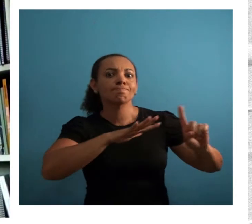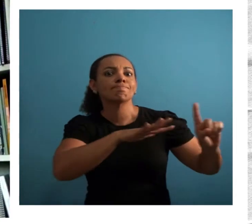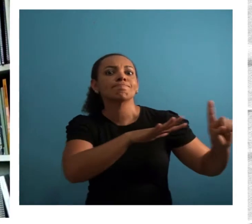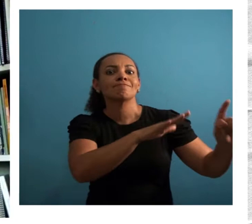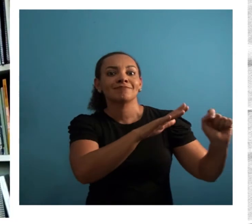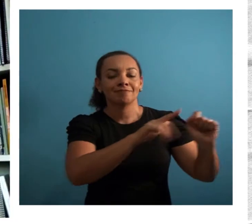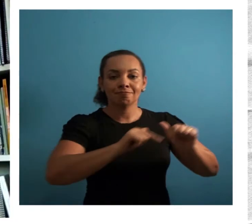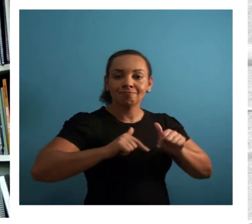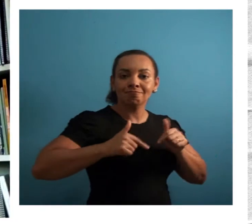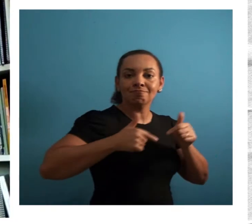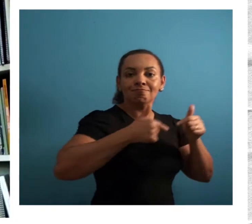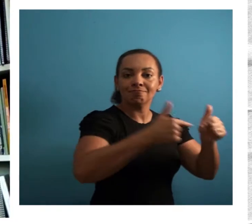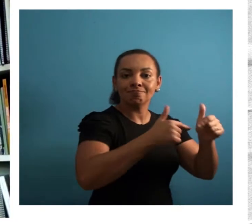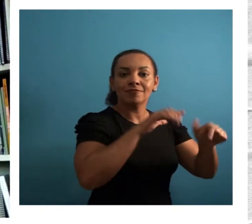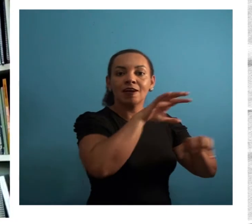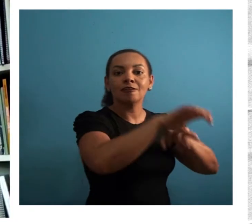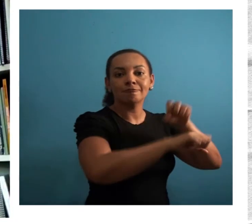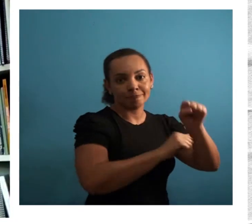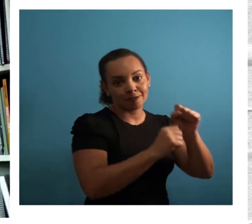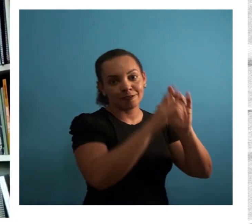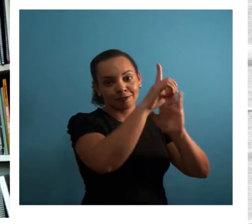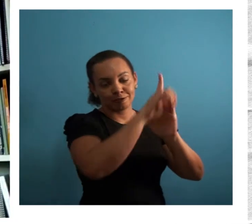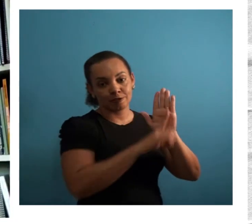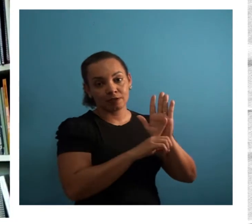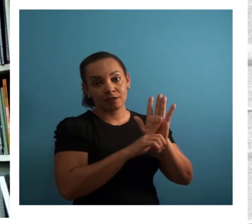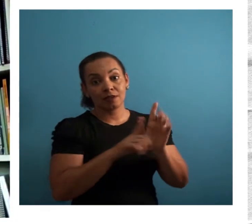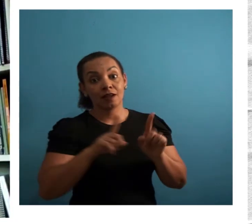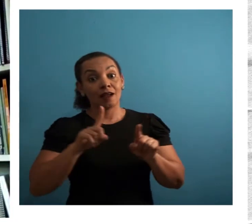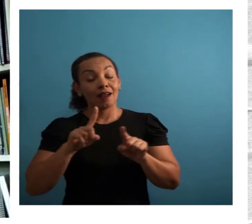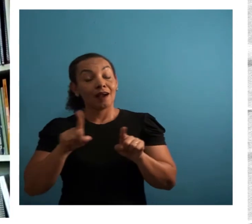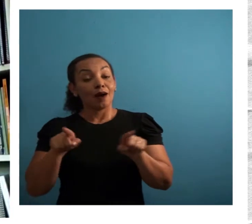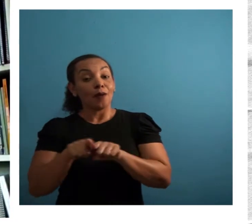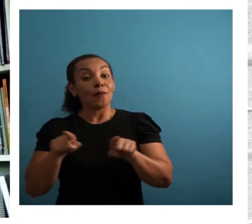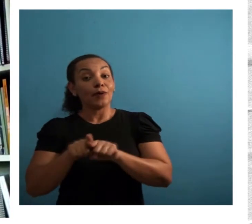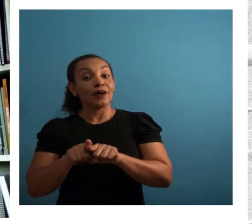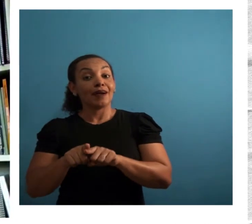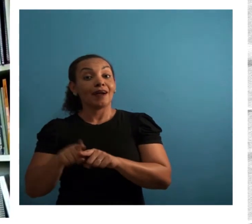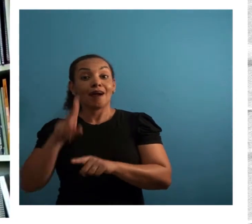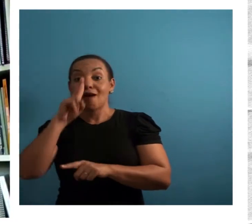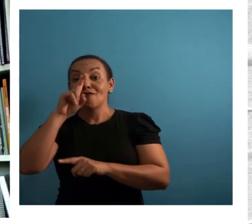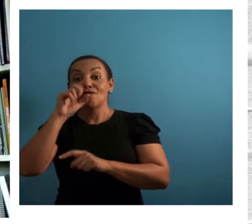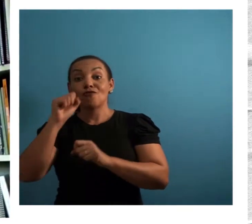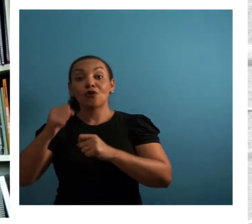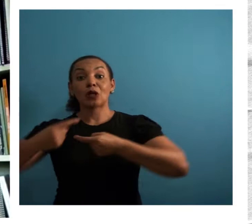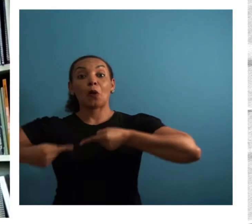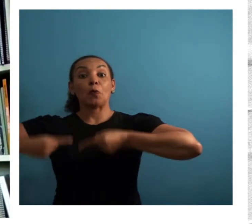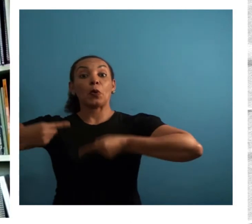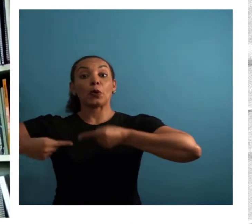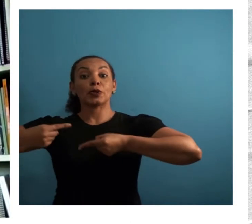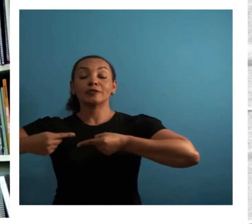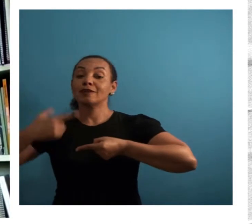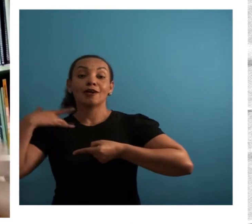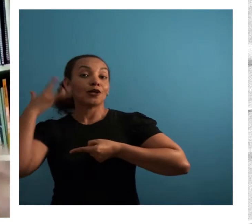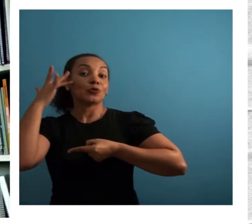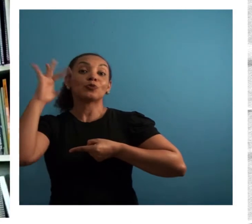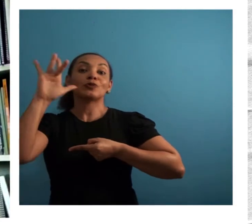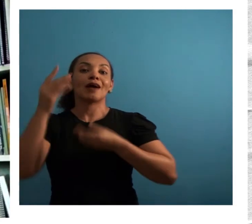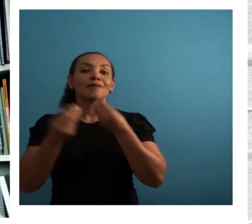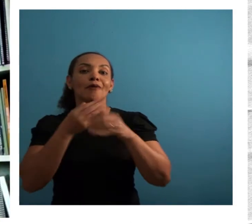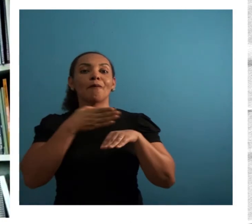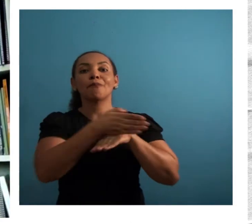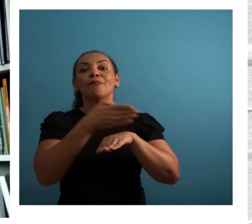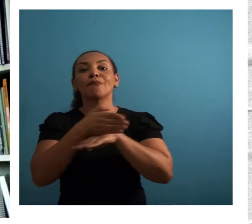em busca da defesa dos seus direitos e que muitas forças políticas não fazem esse trabalho de aproximação ou